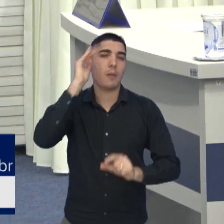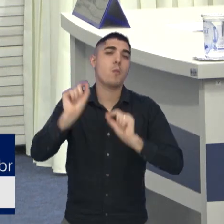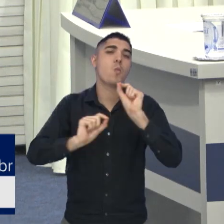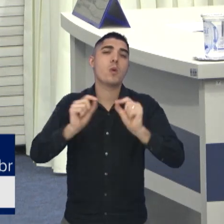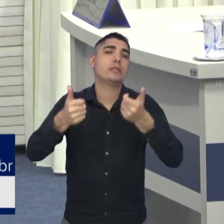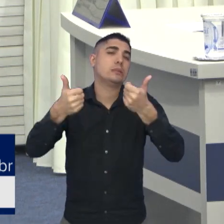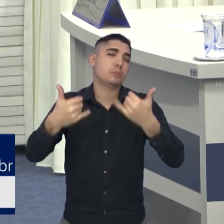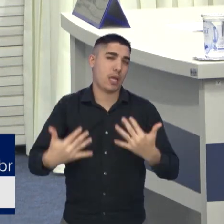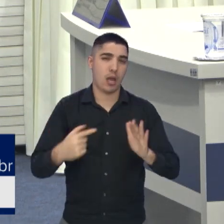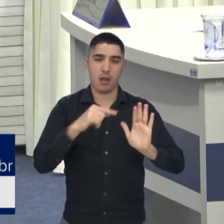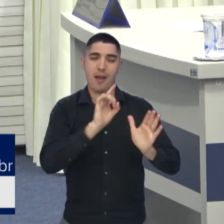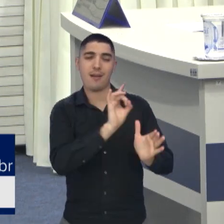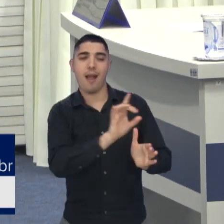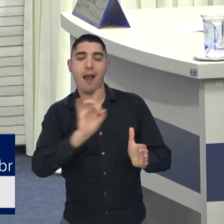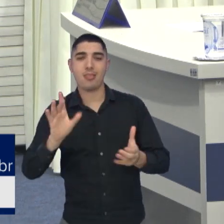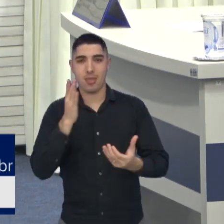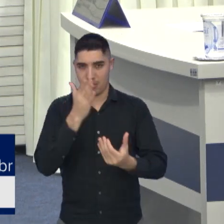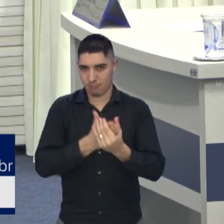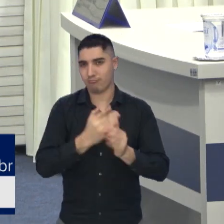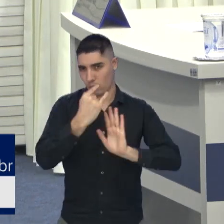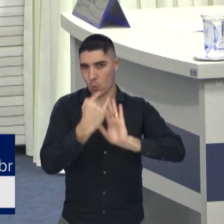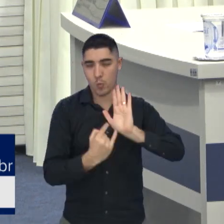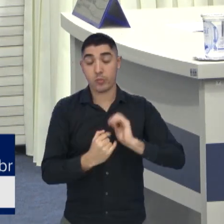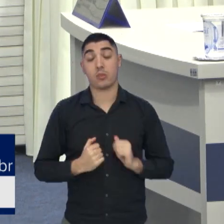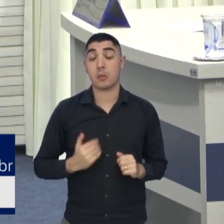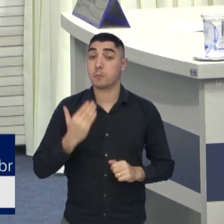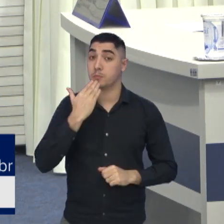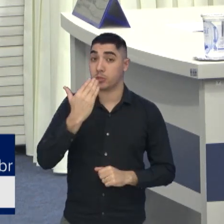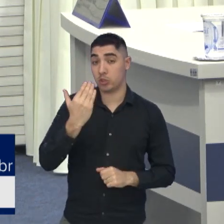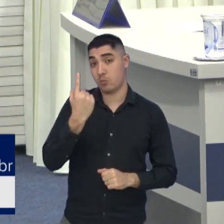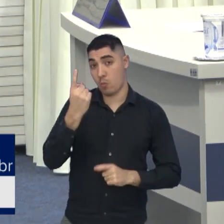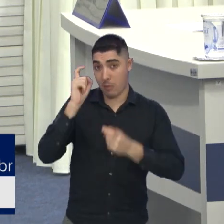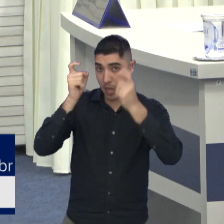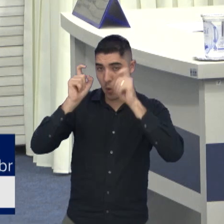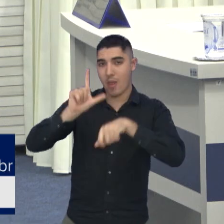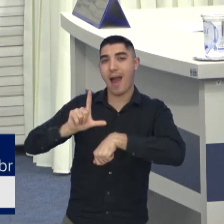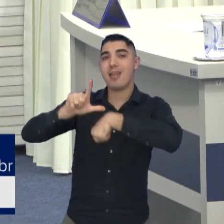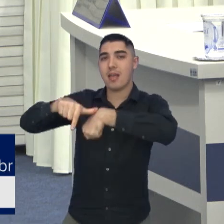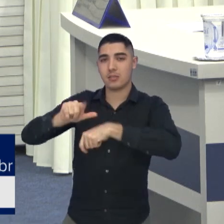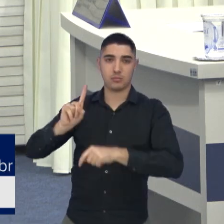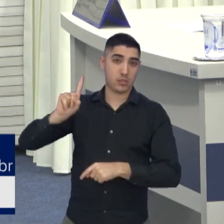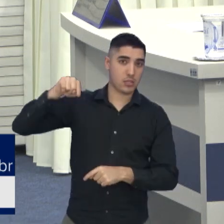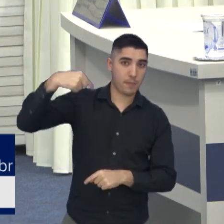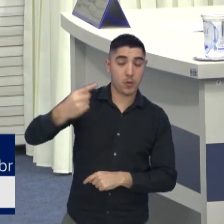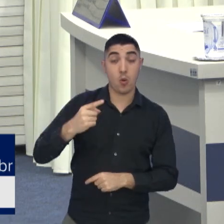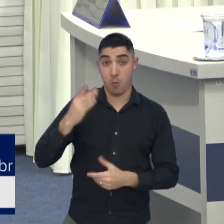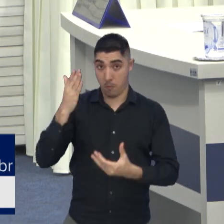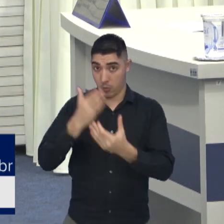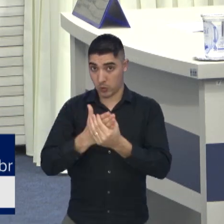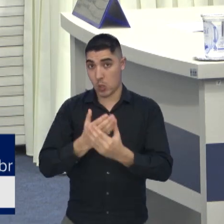vereadores. Solicito o adiamento por uma sessão dos seguintes processos.